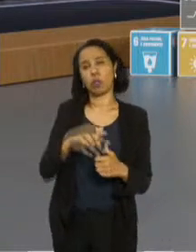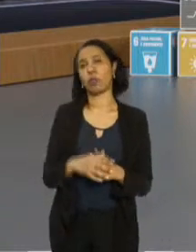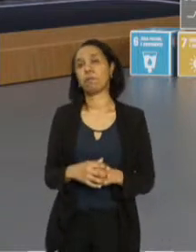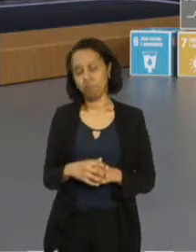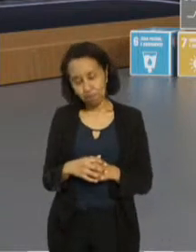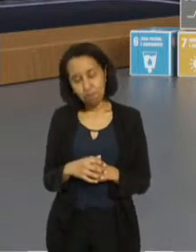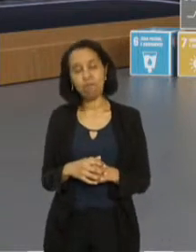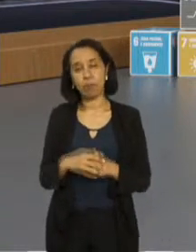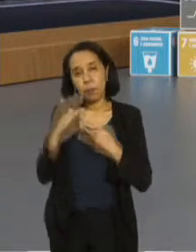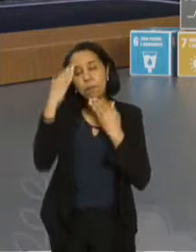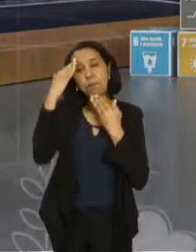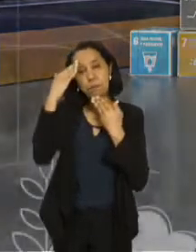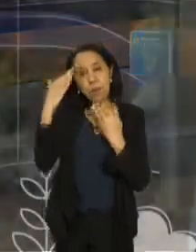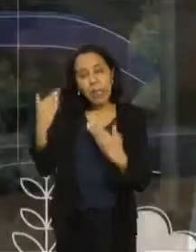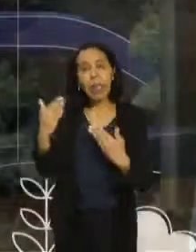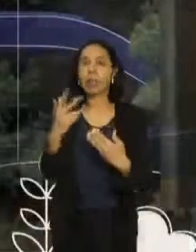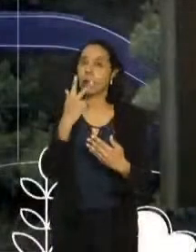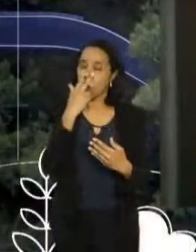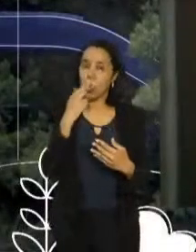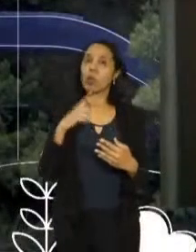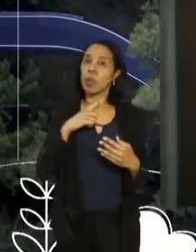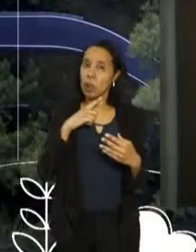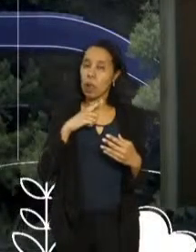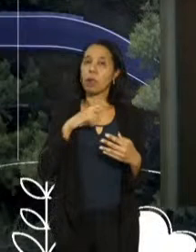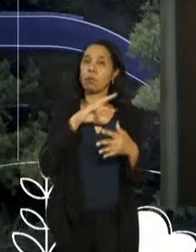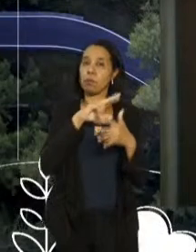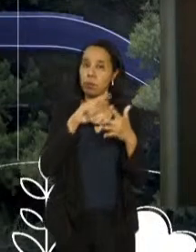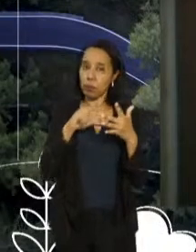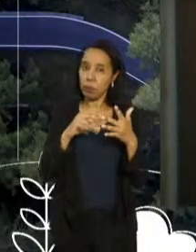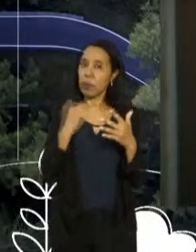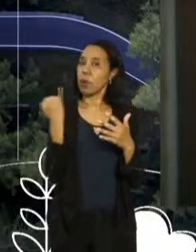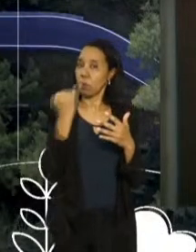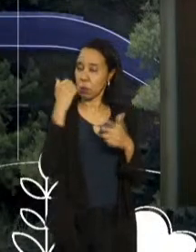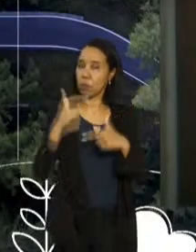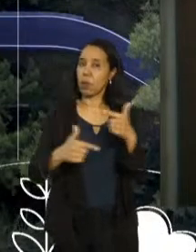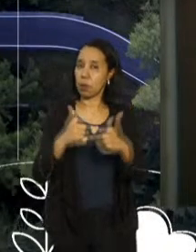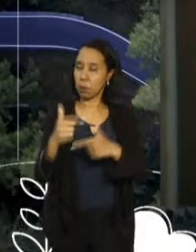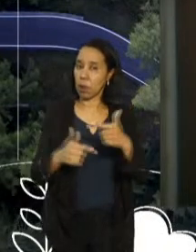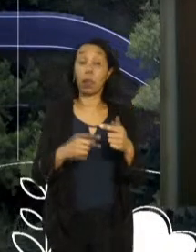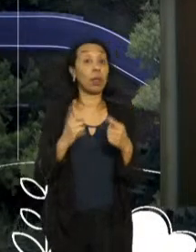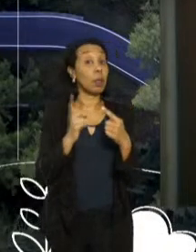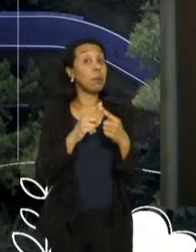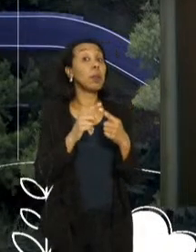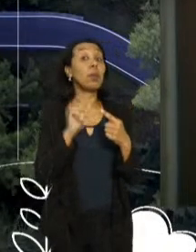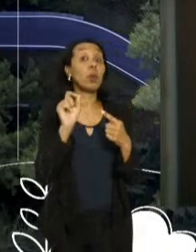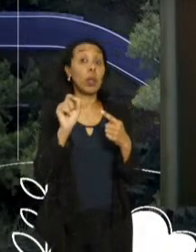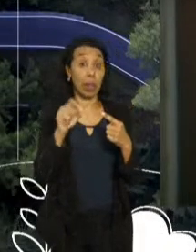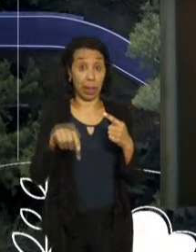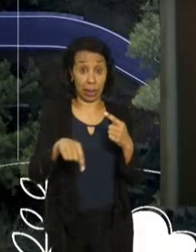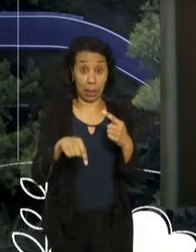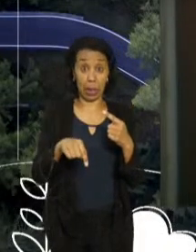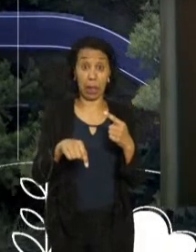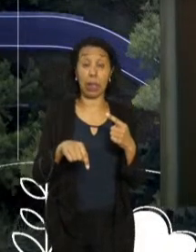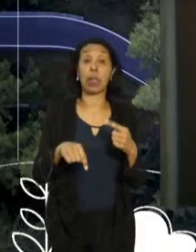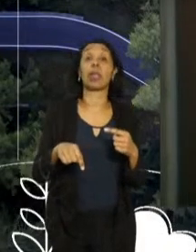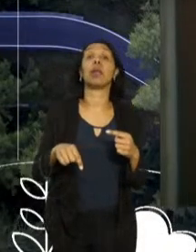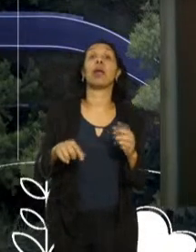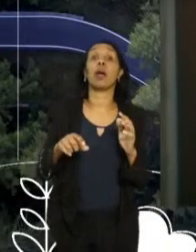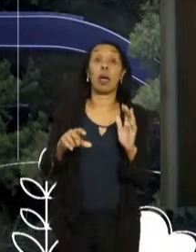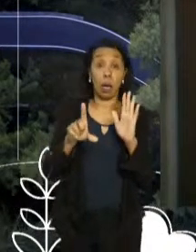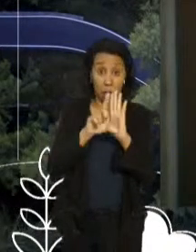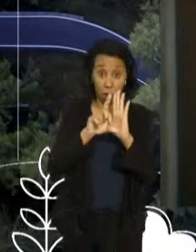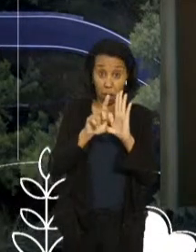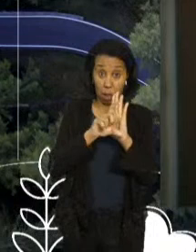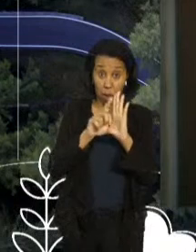Patrícia, obrigada. Eu acho que aqui temos alguns elementos para trabalhar, né? Em primeiro lugar, a nossa Constituição Federal de